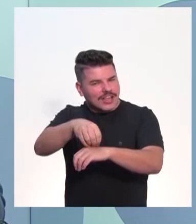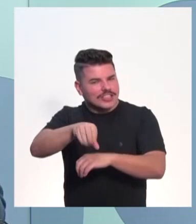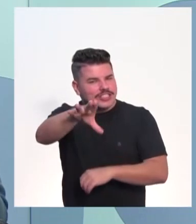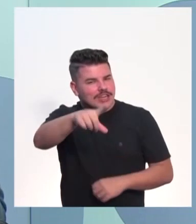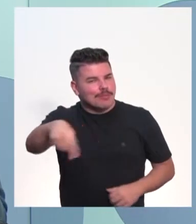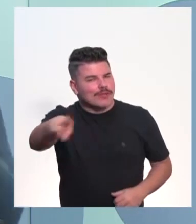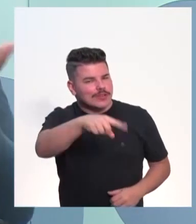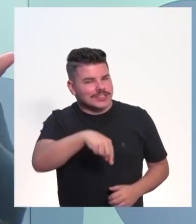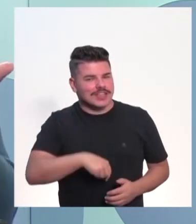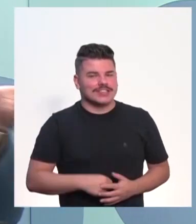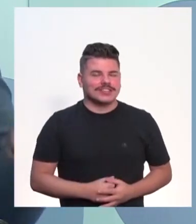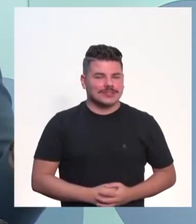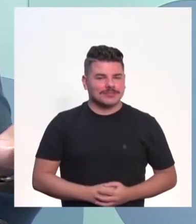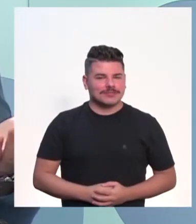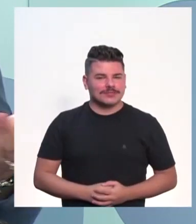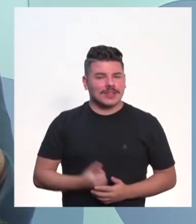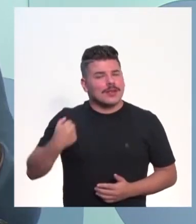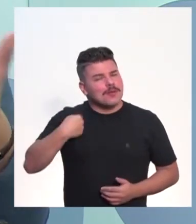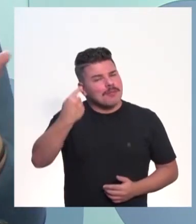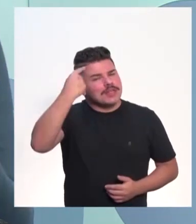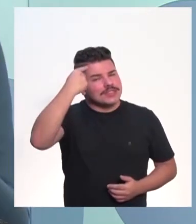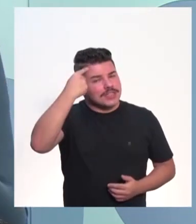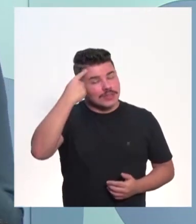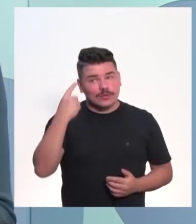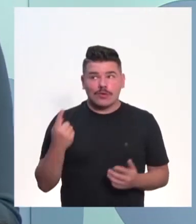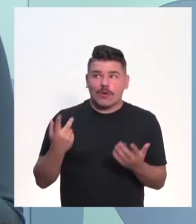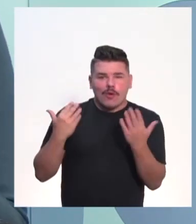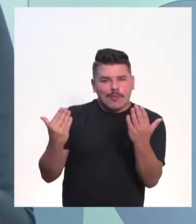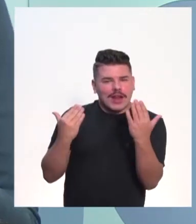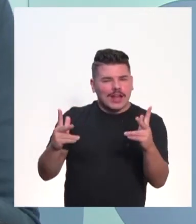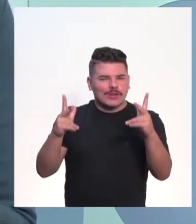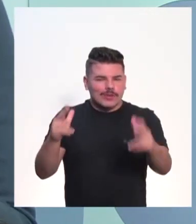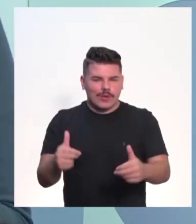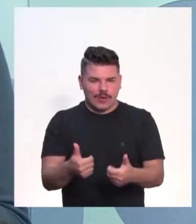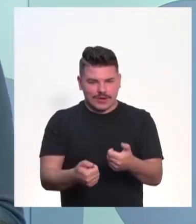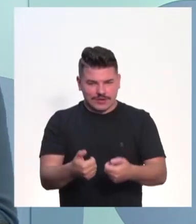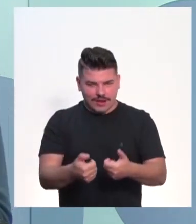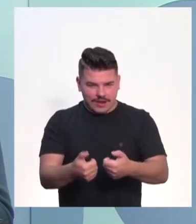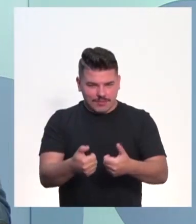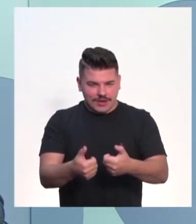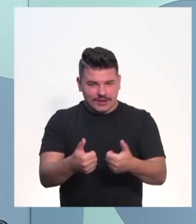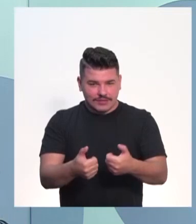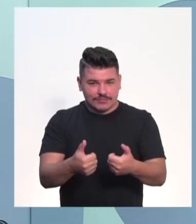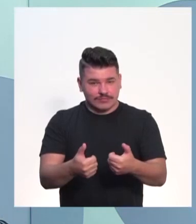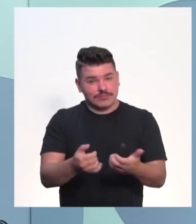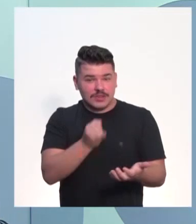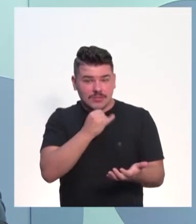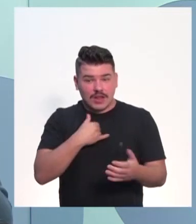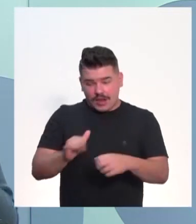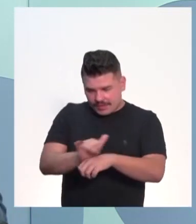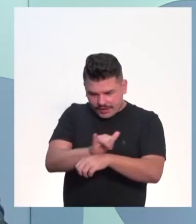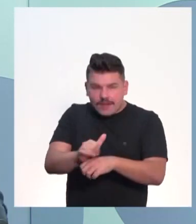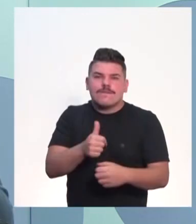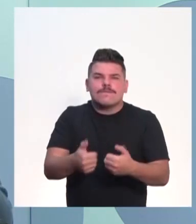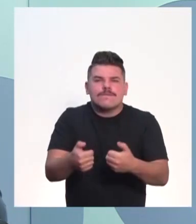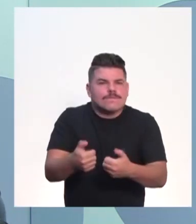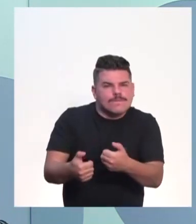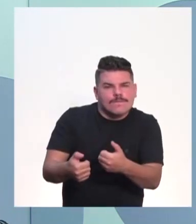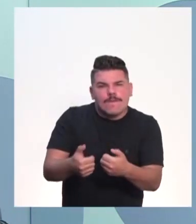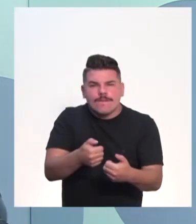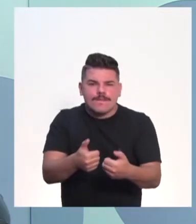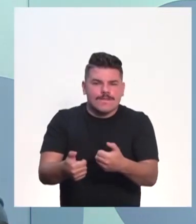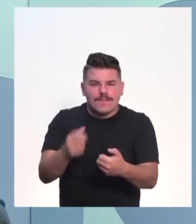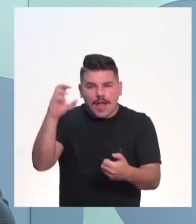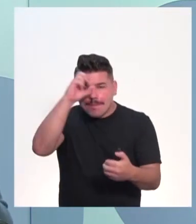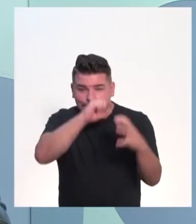aí até pensando como se fosse um gamer, né, que a gente está aprendendo uma habilidade nova num jogo, a gente também tem algumas dicas,